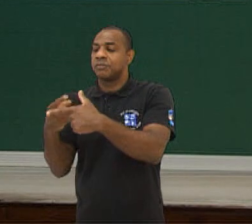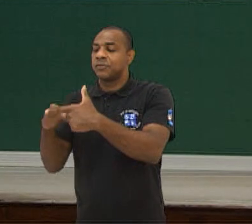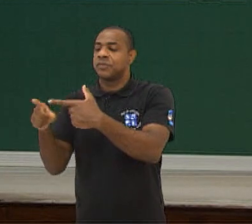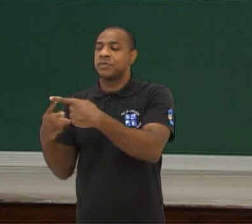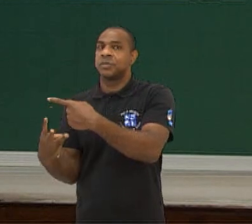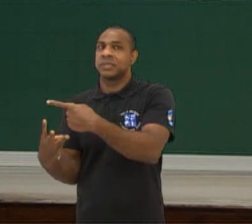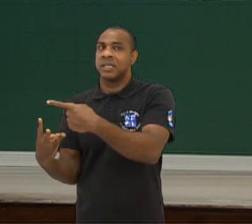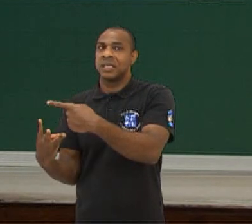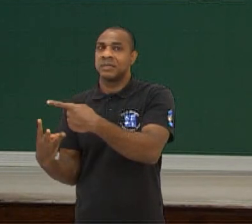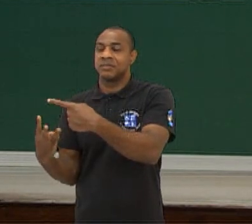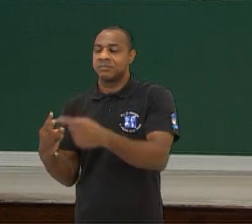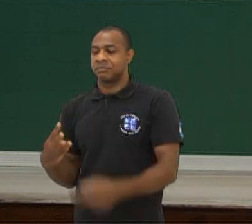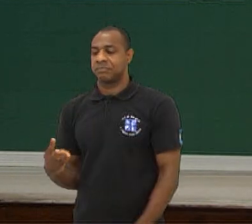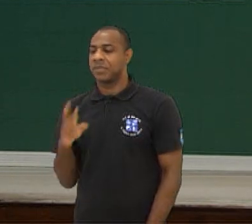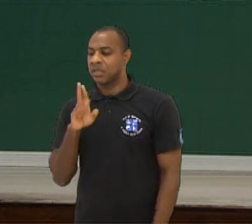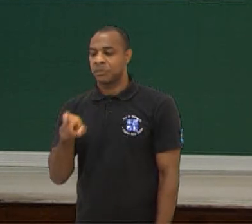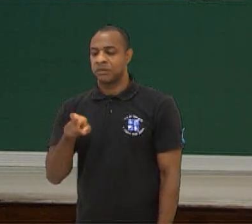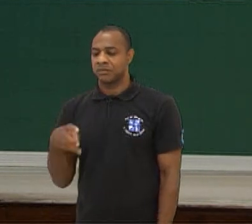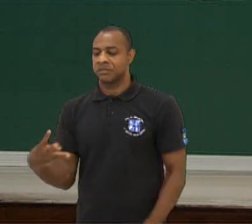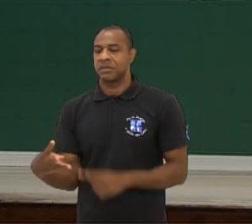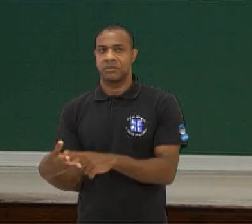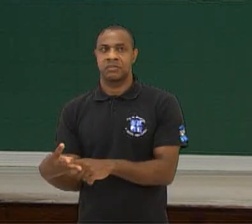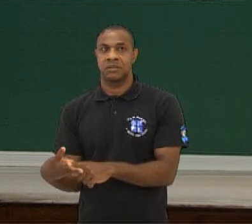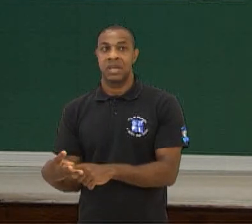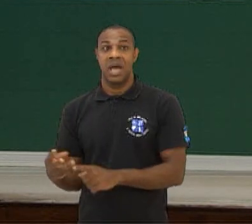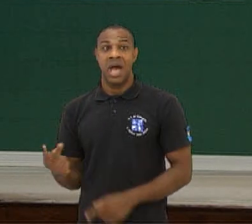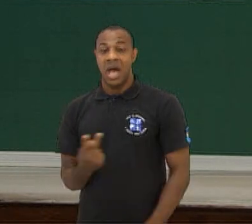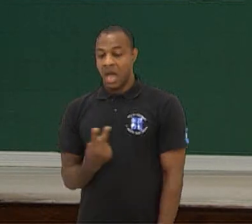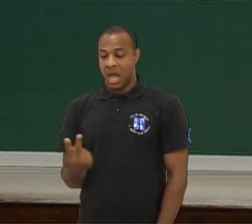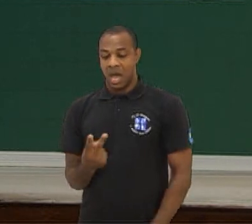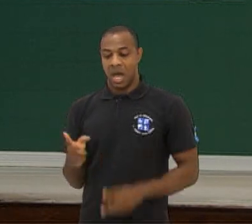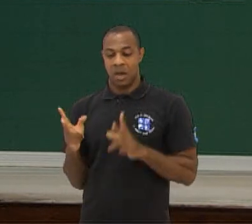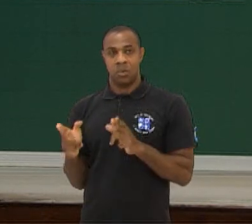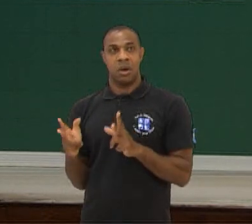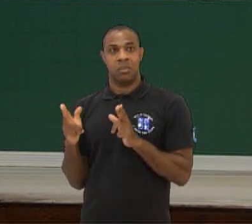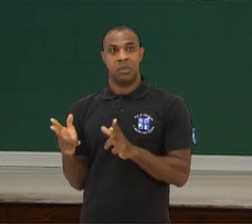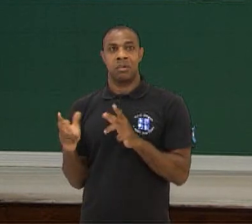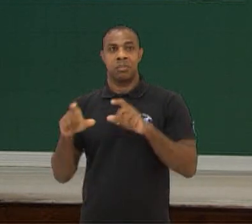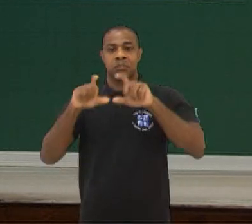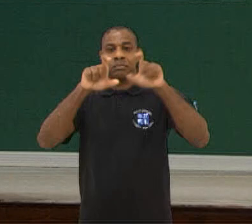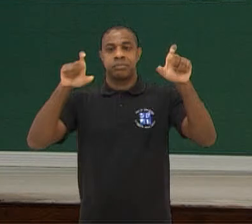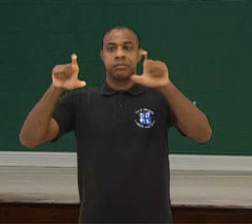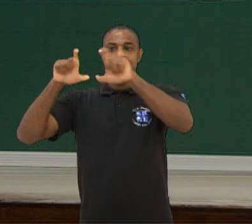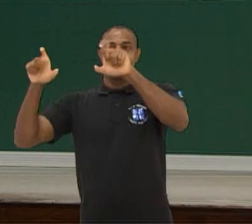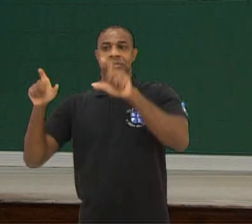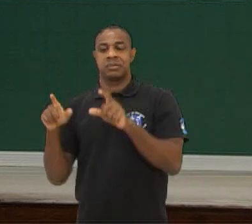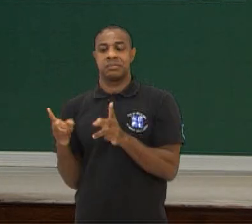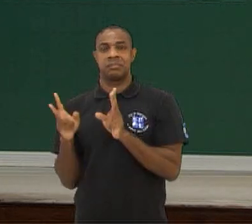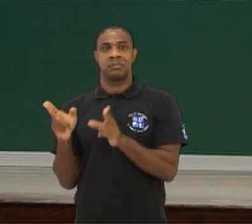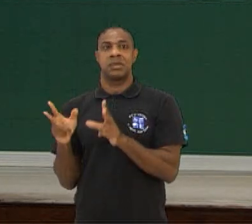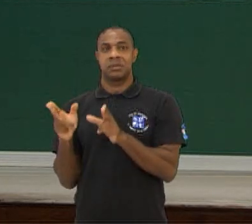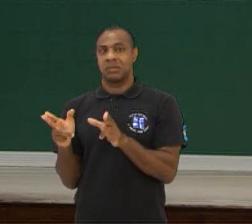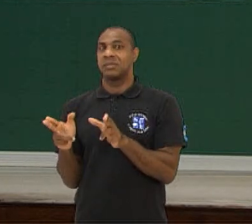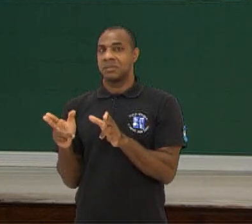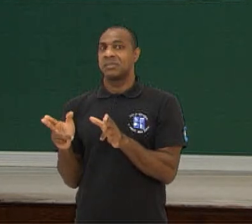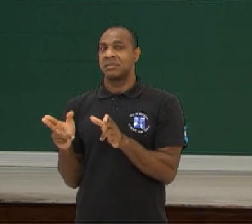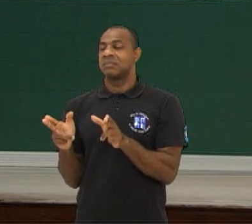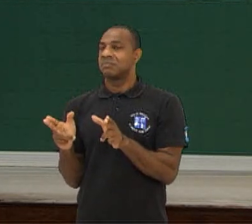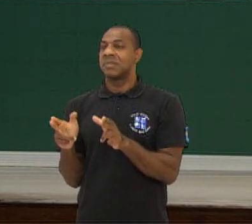3. Agora sim. Então, essa equação, 5x menos 7 igual a 8,